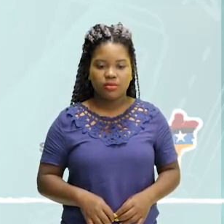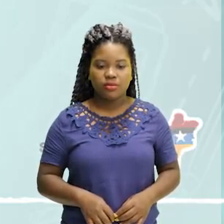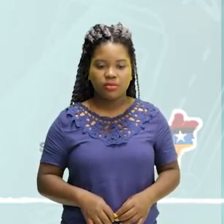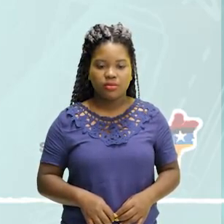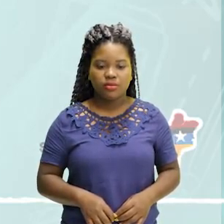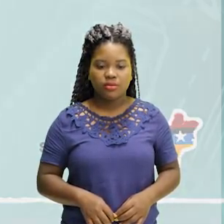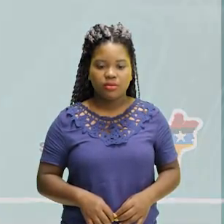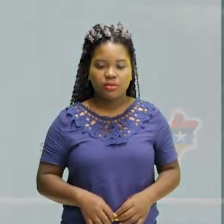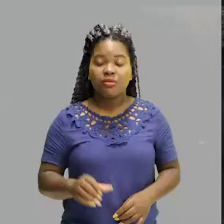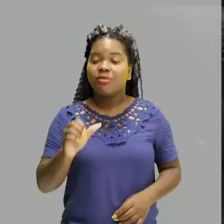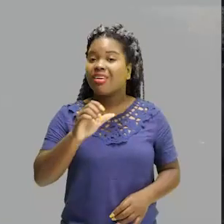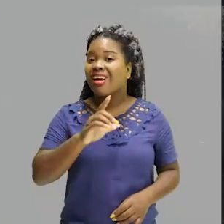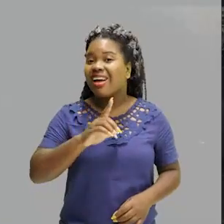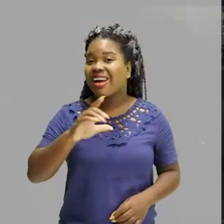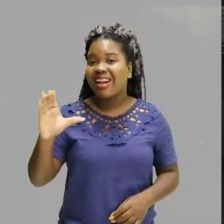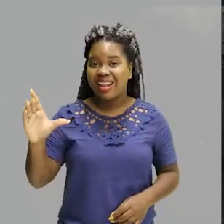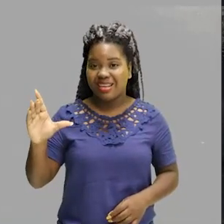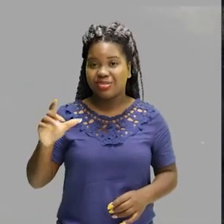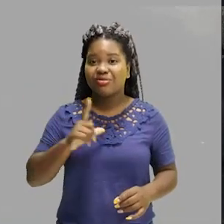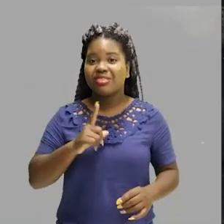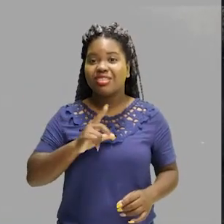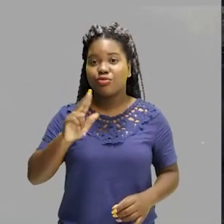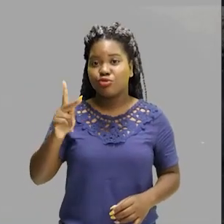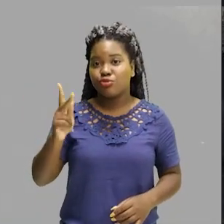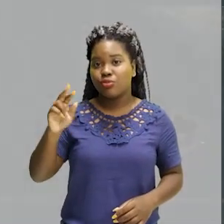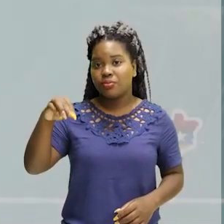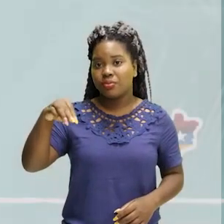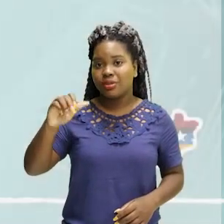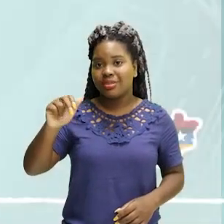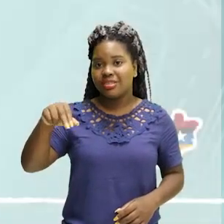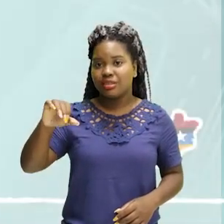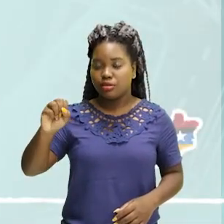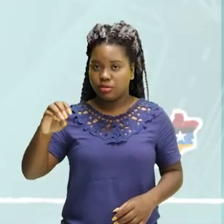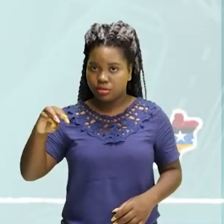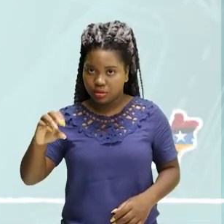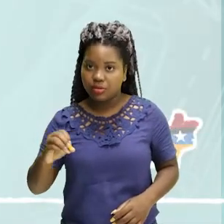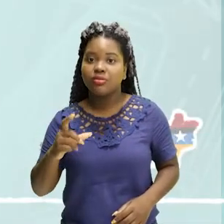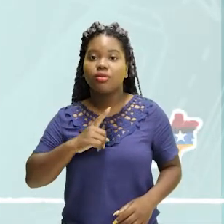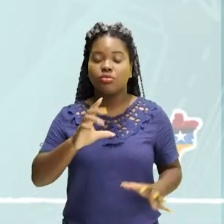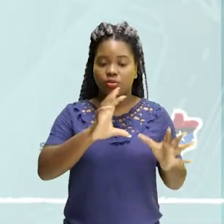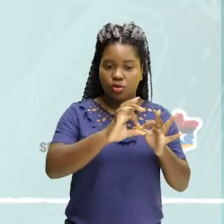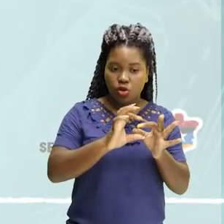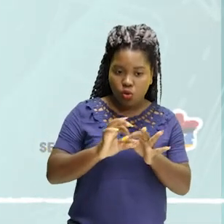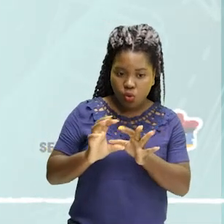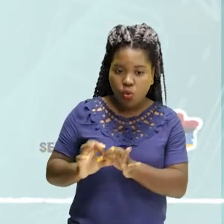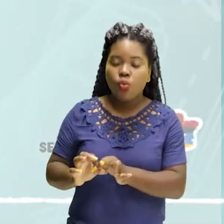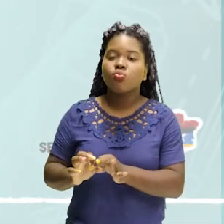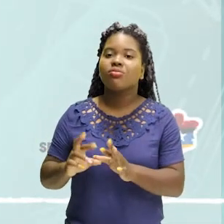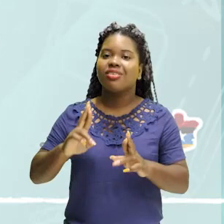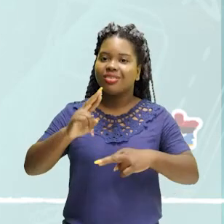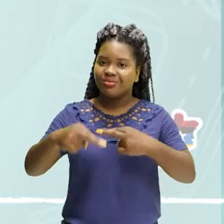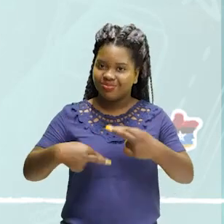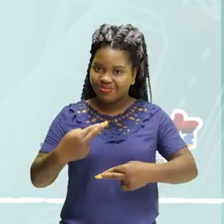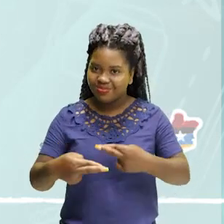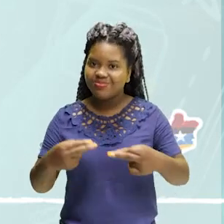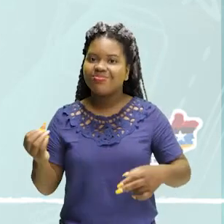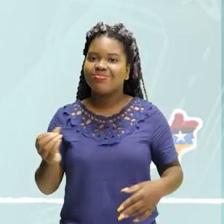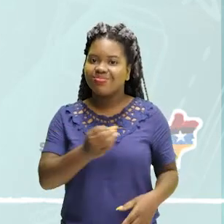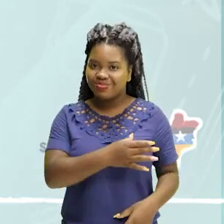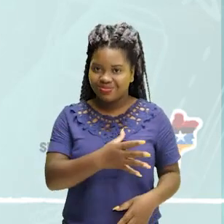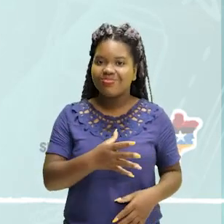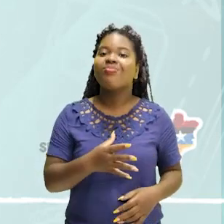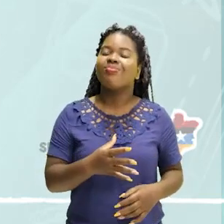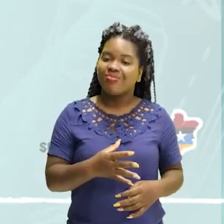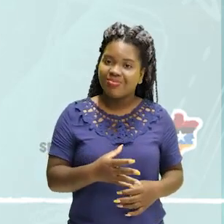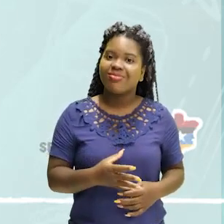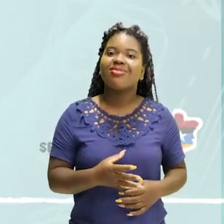antropocentrismo, claro, nós estamos no humanismo. Contexto do Renascimento, nós sabemos que aí vai nascer aí uma época